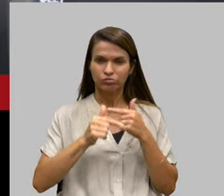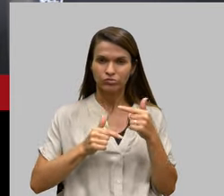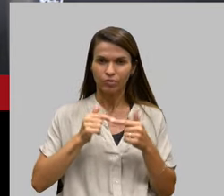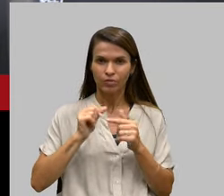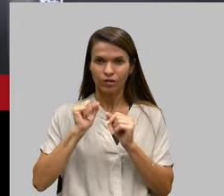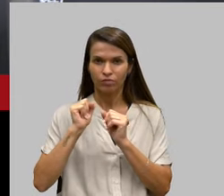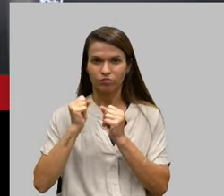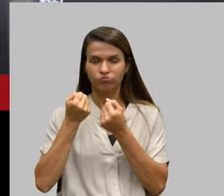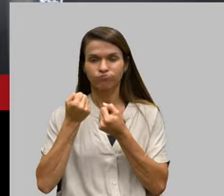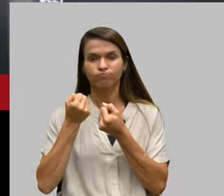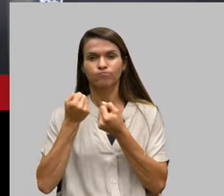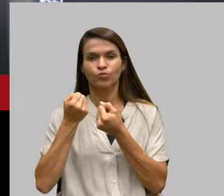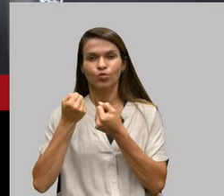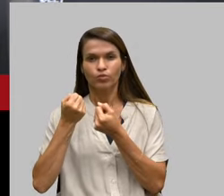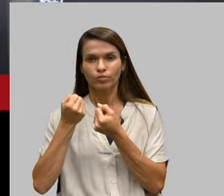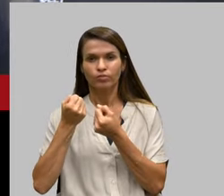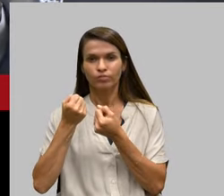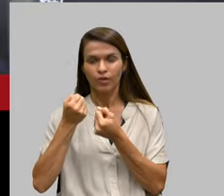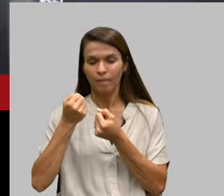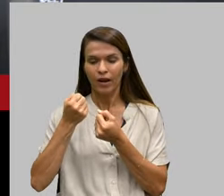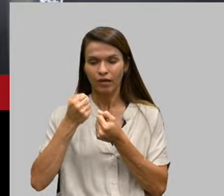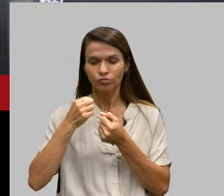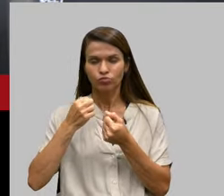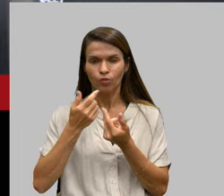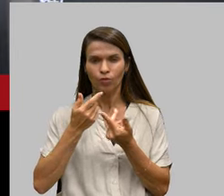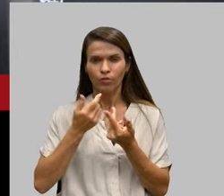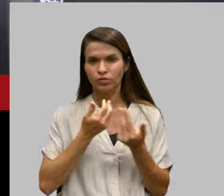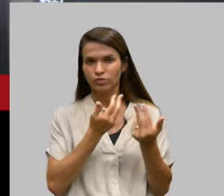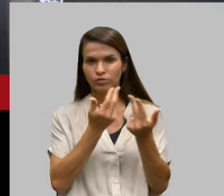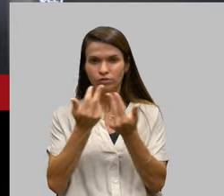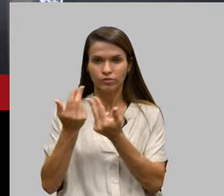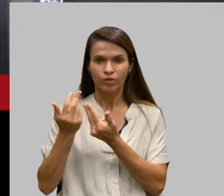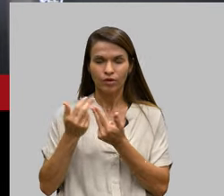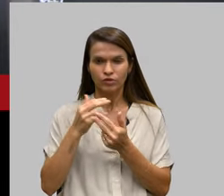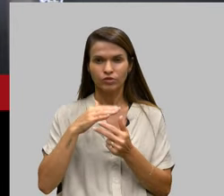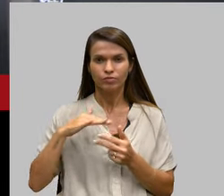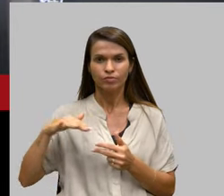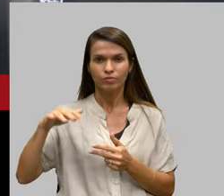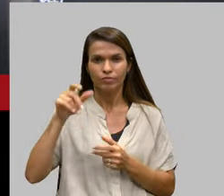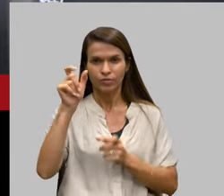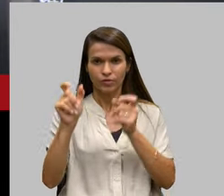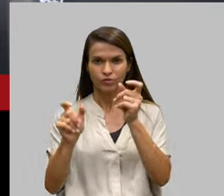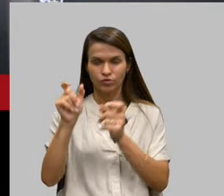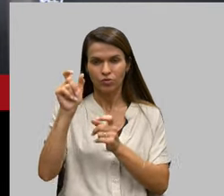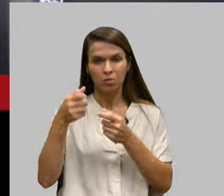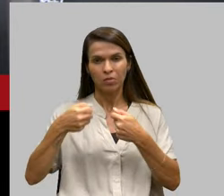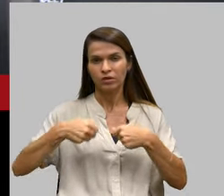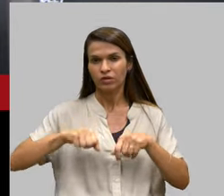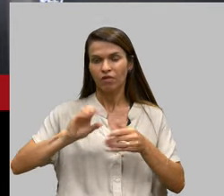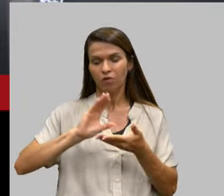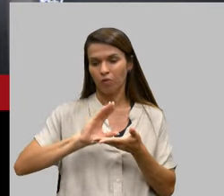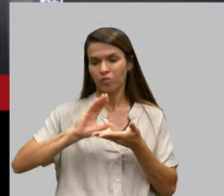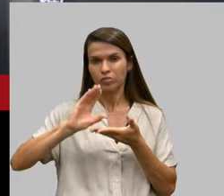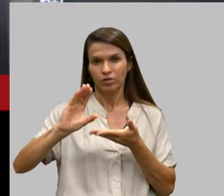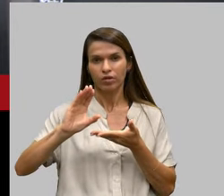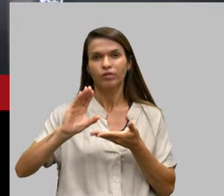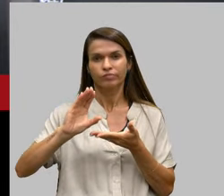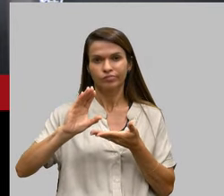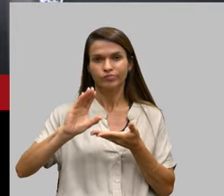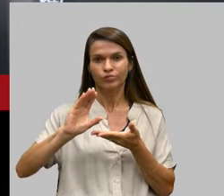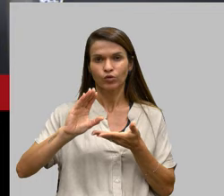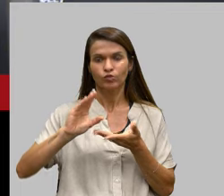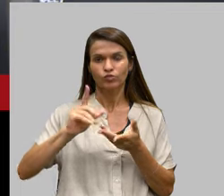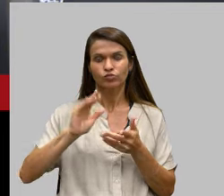atribuição ou uma atividade paraa coletividade e por isso ele não precisava contribuir ainda mais do que a sua própria prestação de